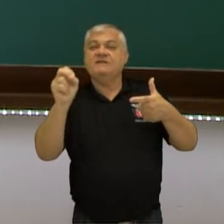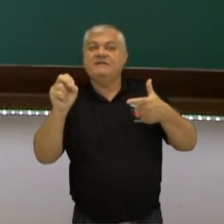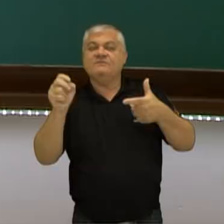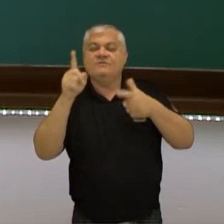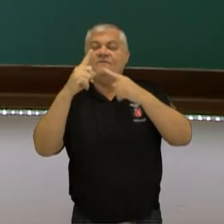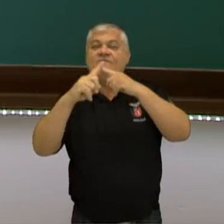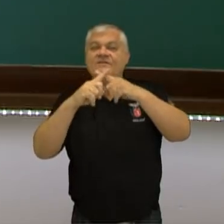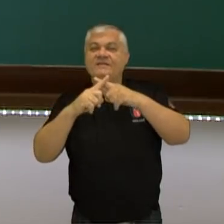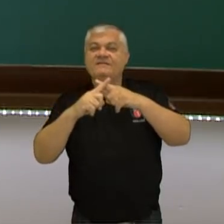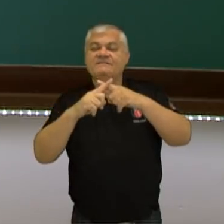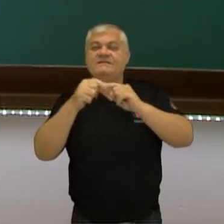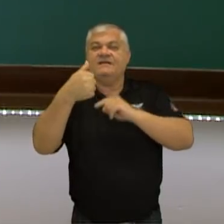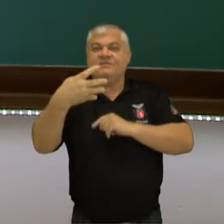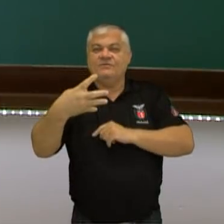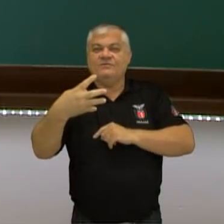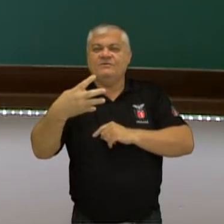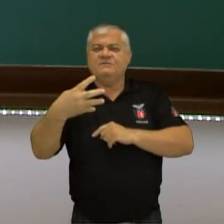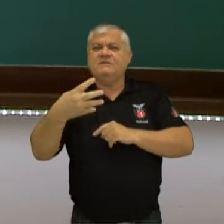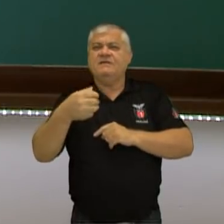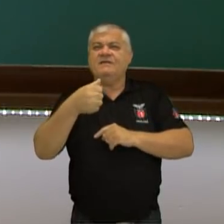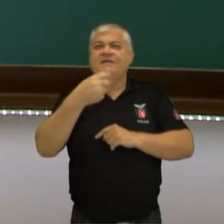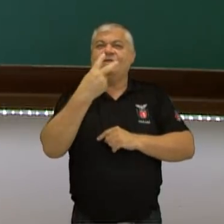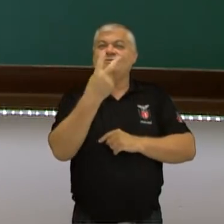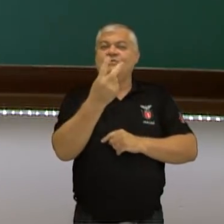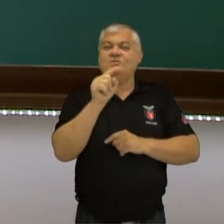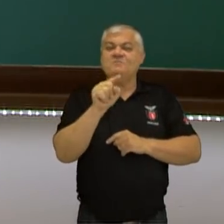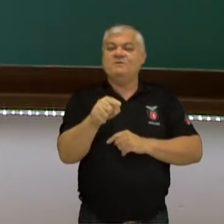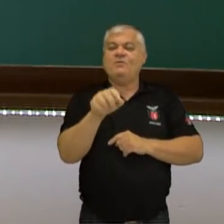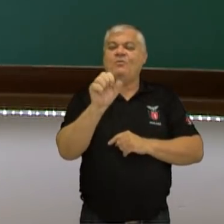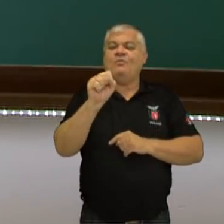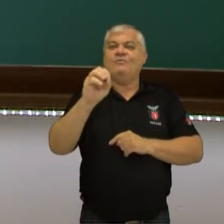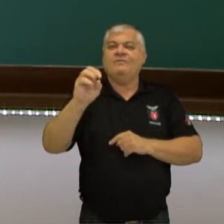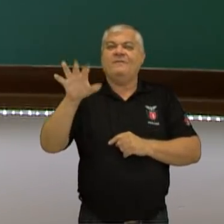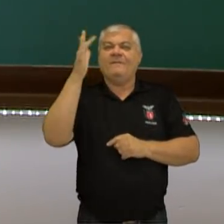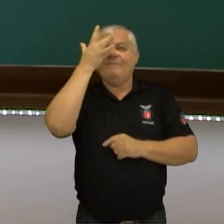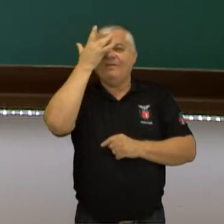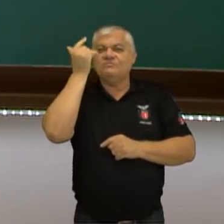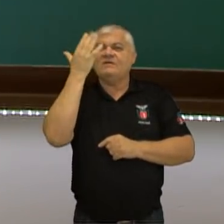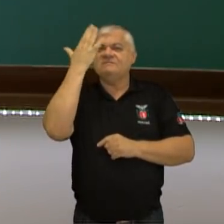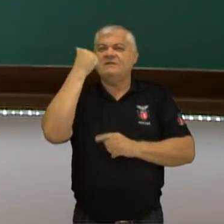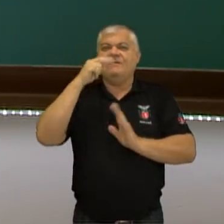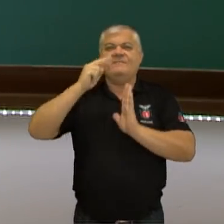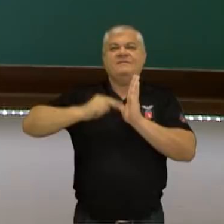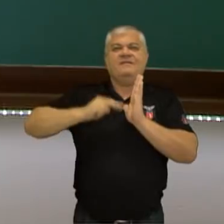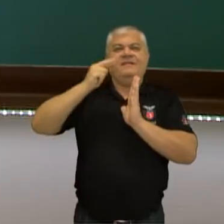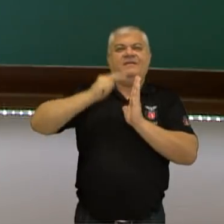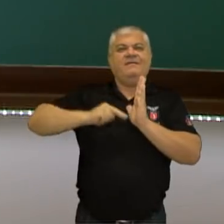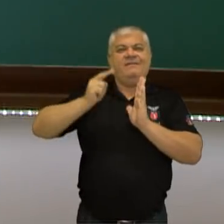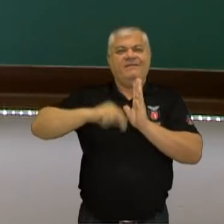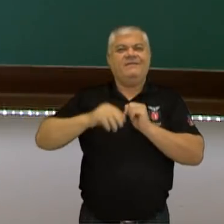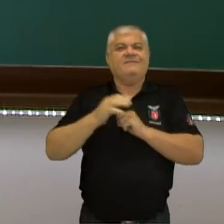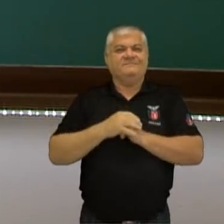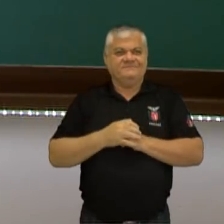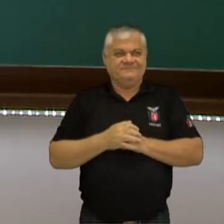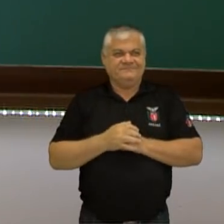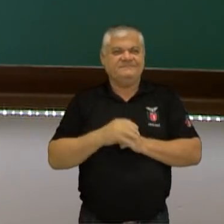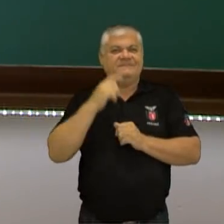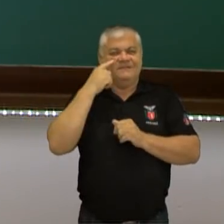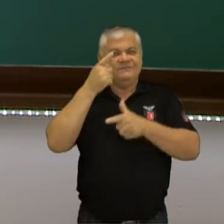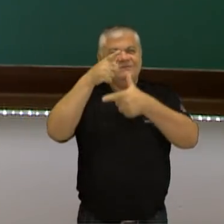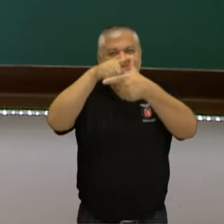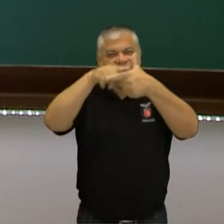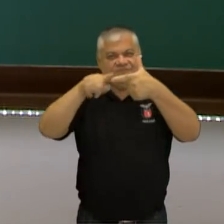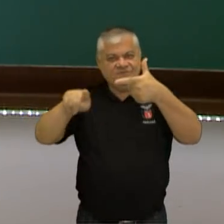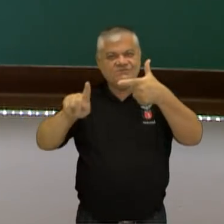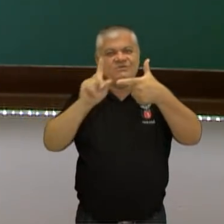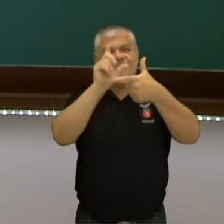14, 2.800. Então, 2.800 pessoas sabem ler nessa cidade. Como é que eu fiz? Dividi por 100